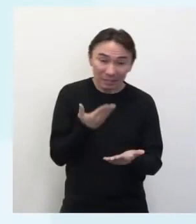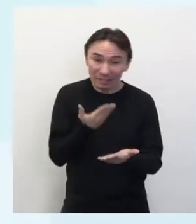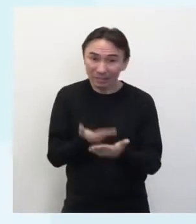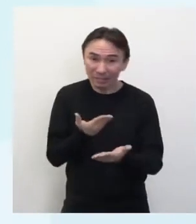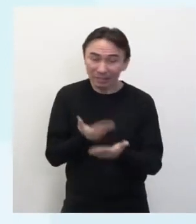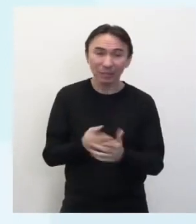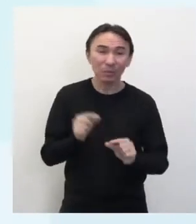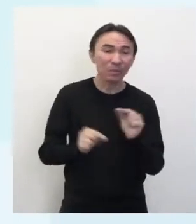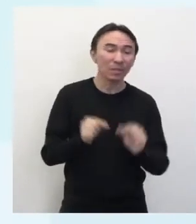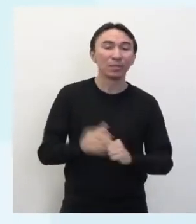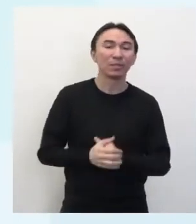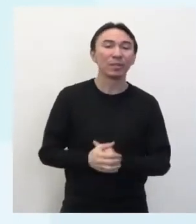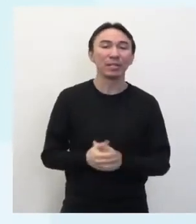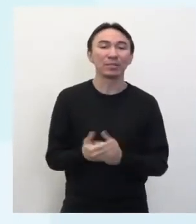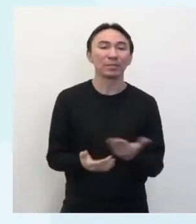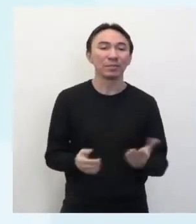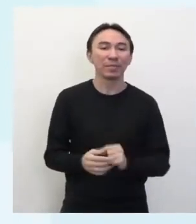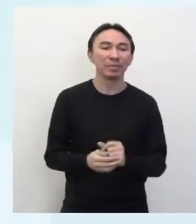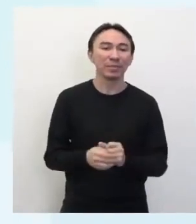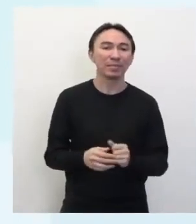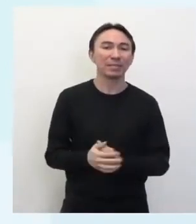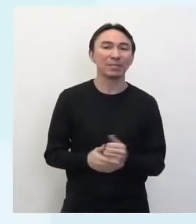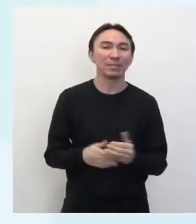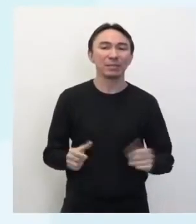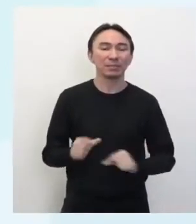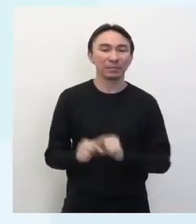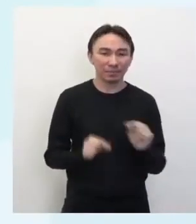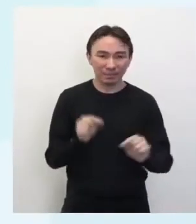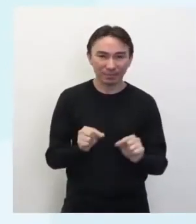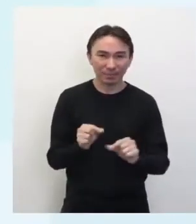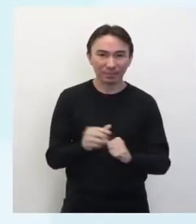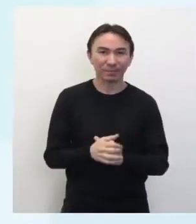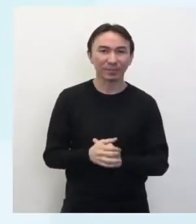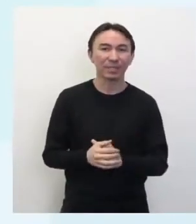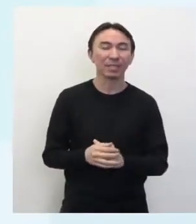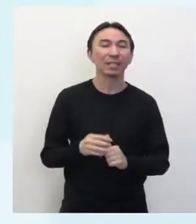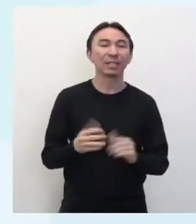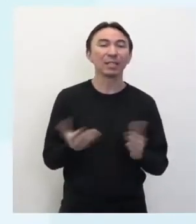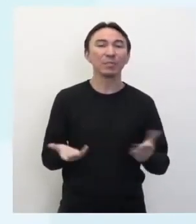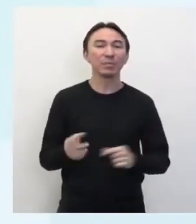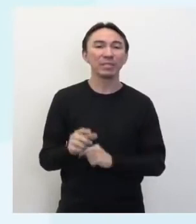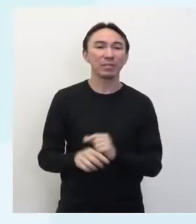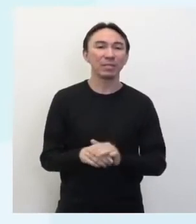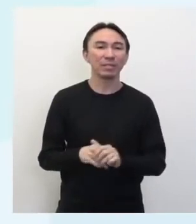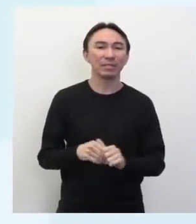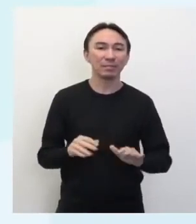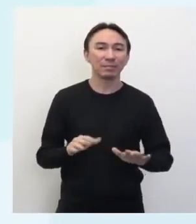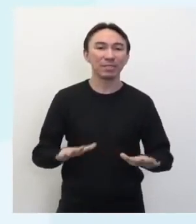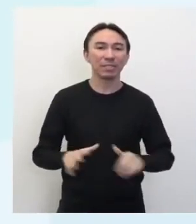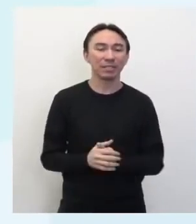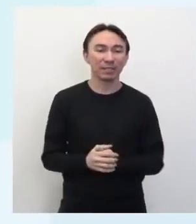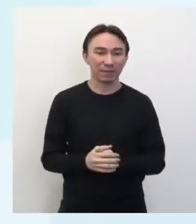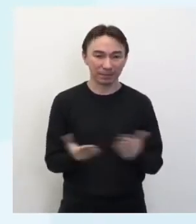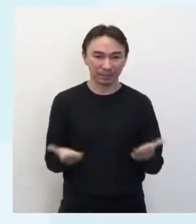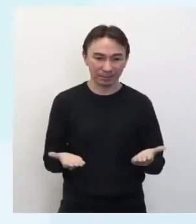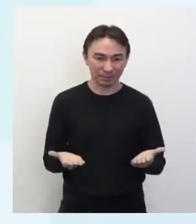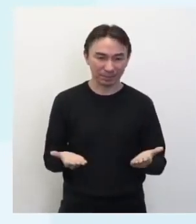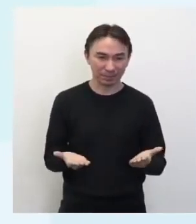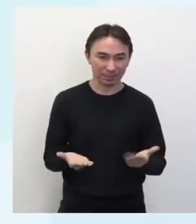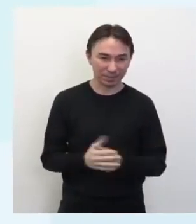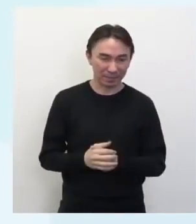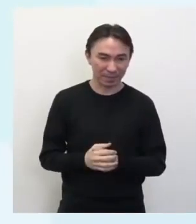que nós vamos fazer? Compartilhar informações, refletir, resolver atividades, né, analisar modelos, etc.